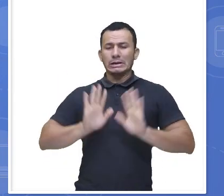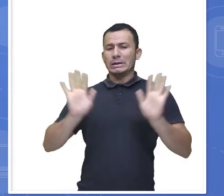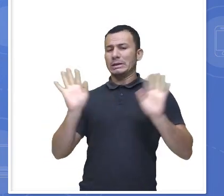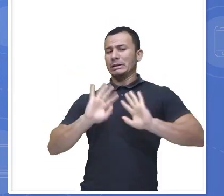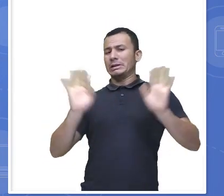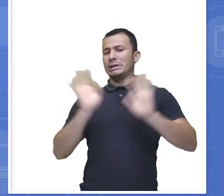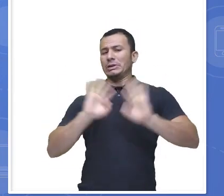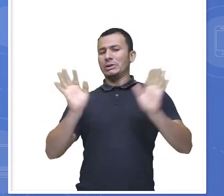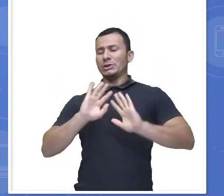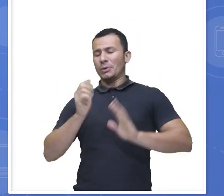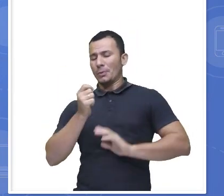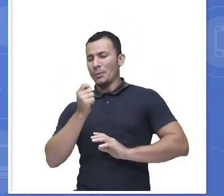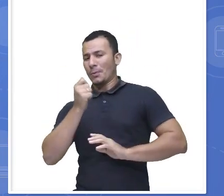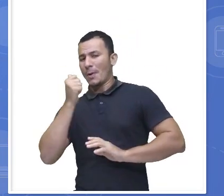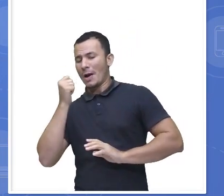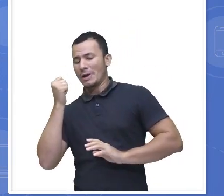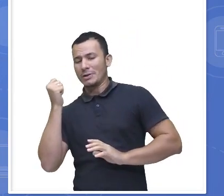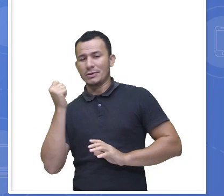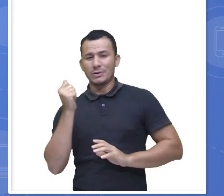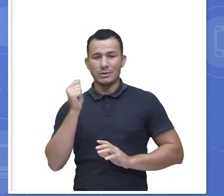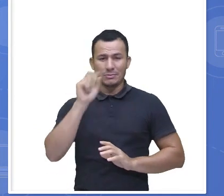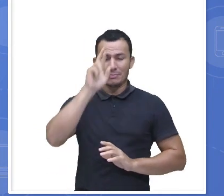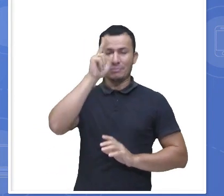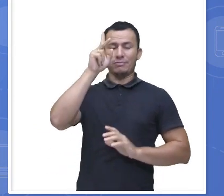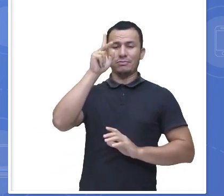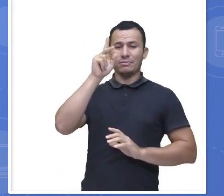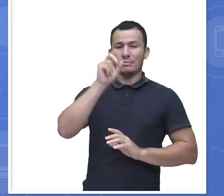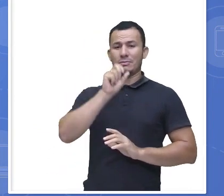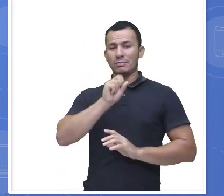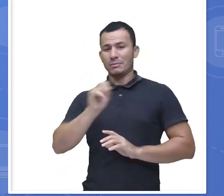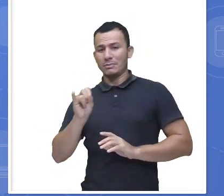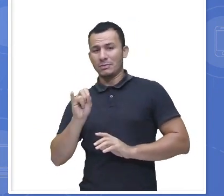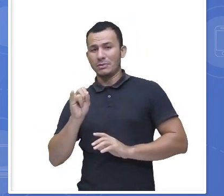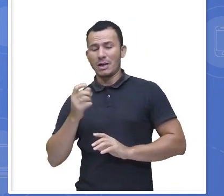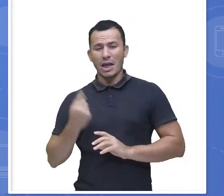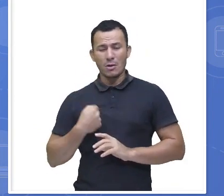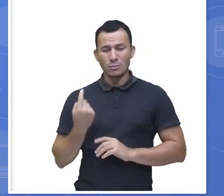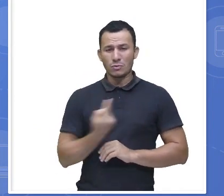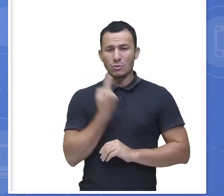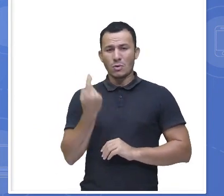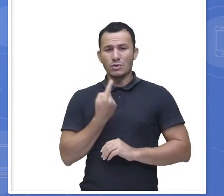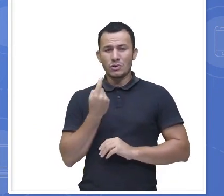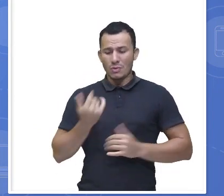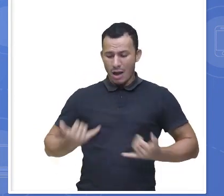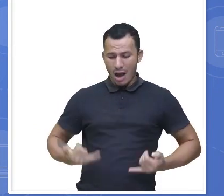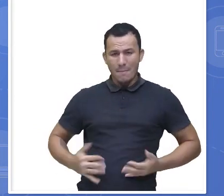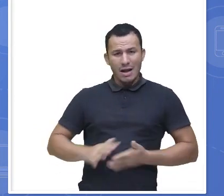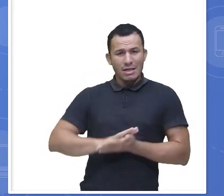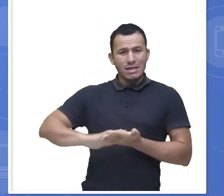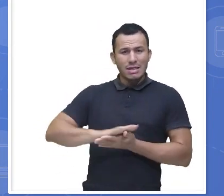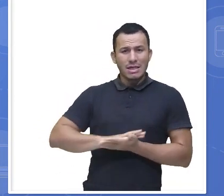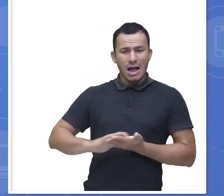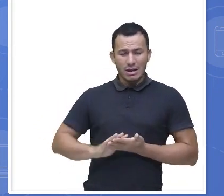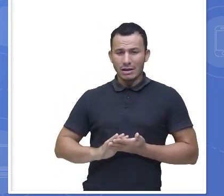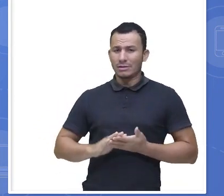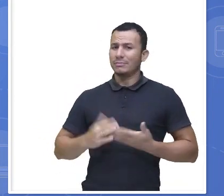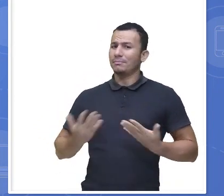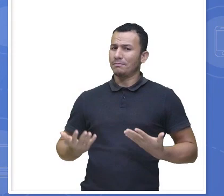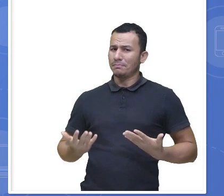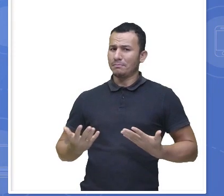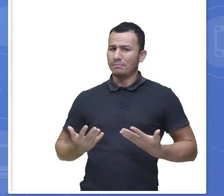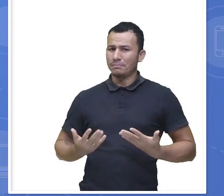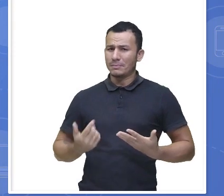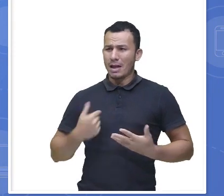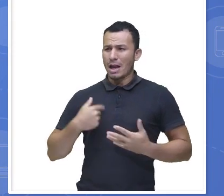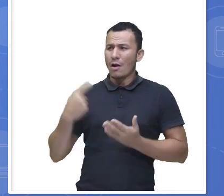quase que eu dancei. Dedo no gatilho era da lei, sozinho e desarmado estava ali. Para o diabo, os que